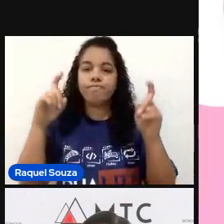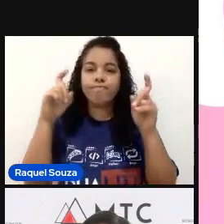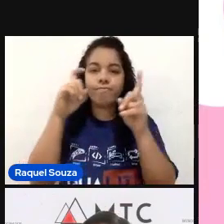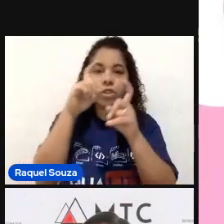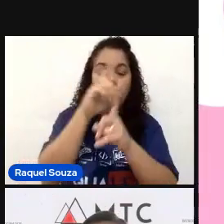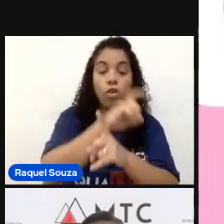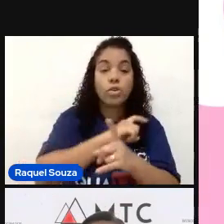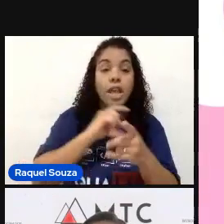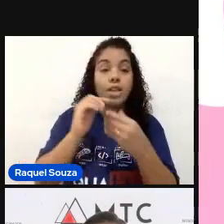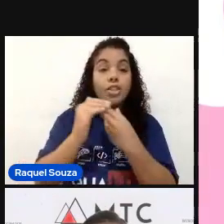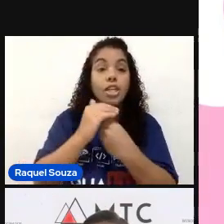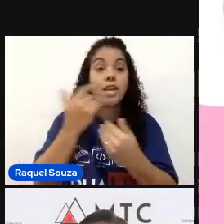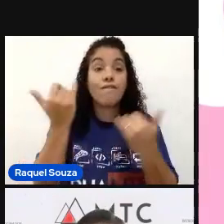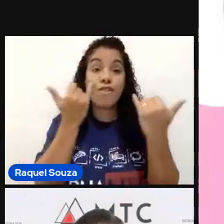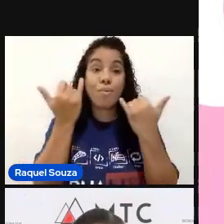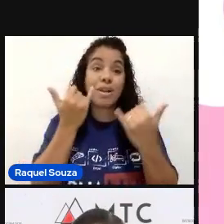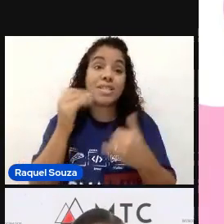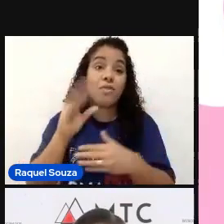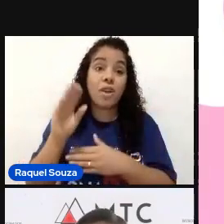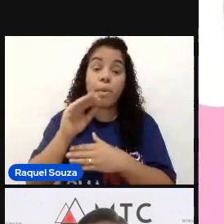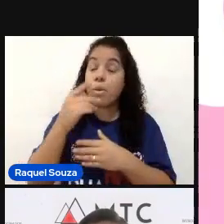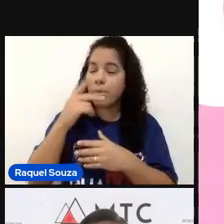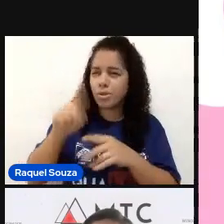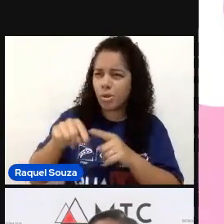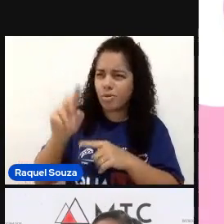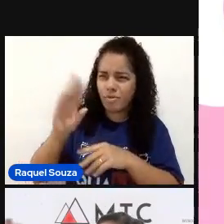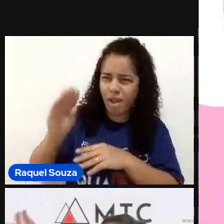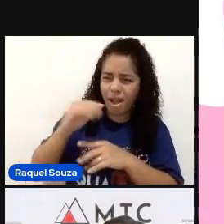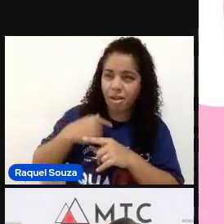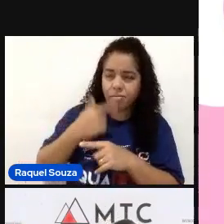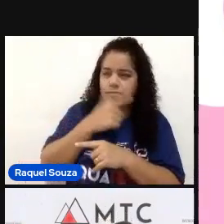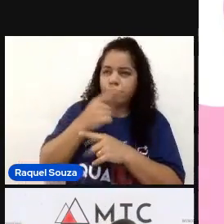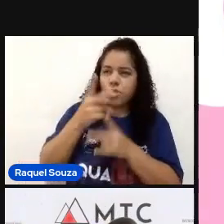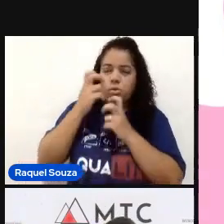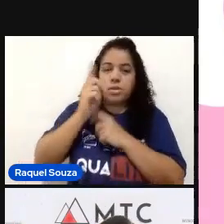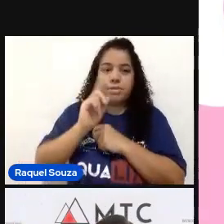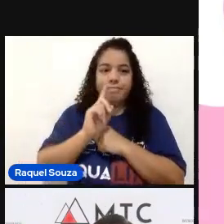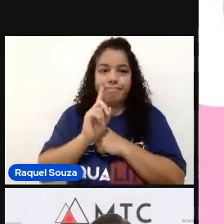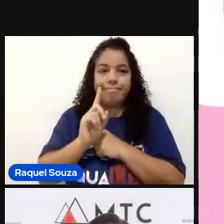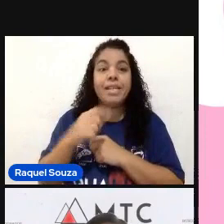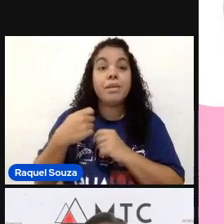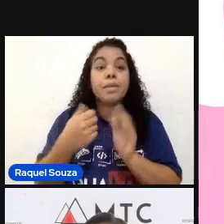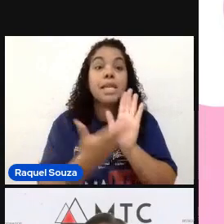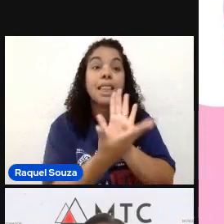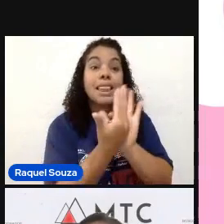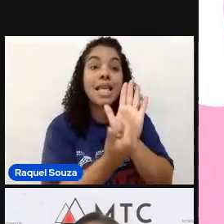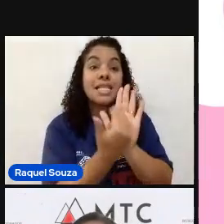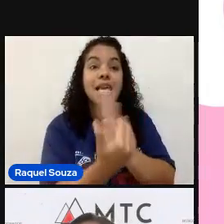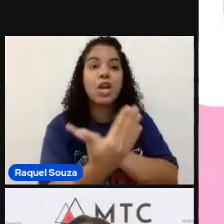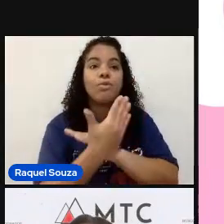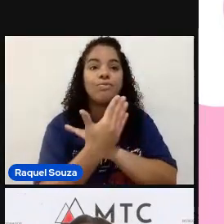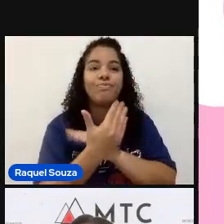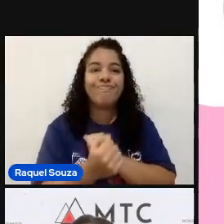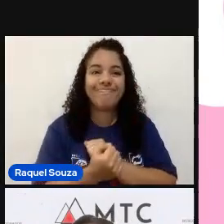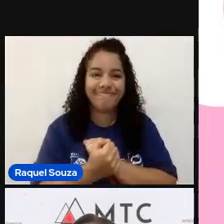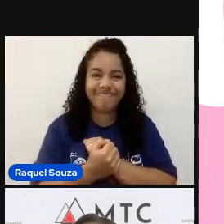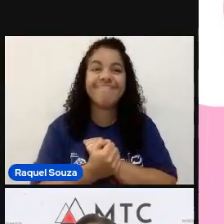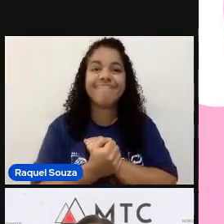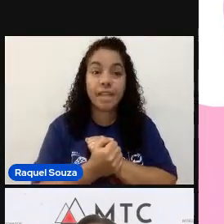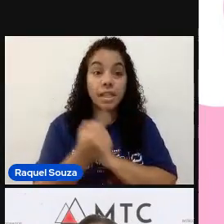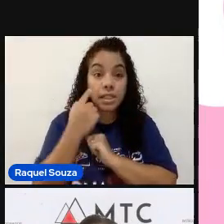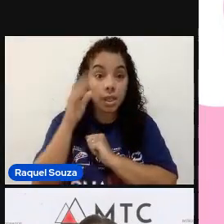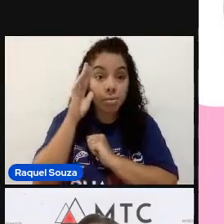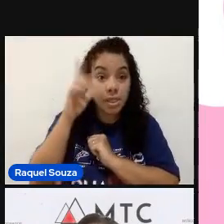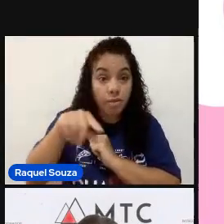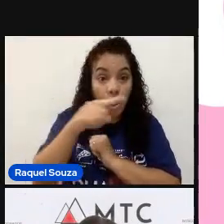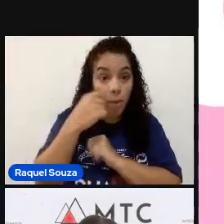verbais. Nem sempre o que falam para mim eu consigo entender. Tem que ter um desenho. Se vocês observarem, eu estou